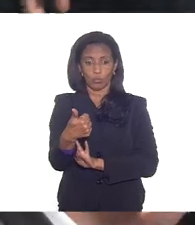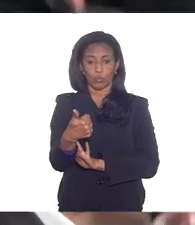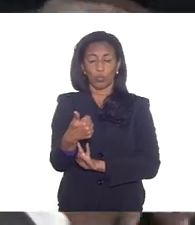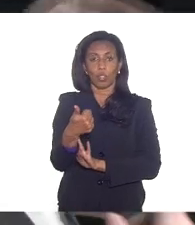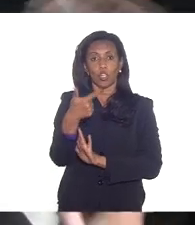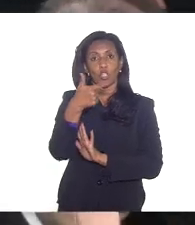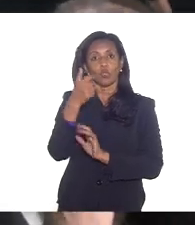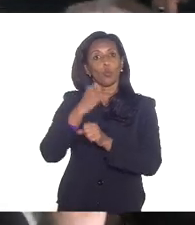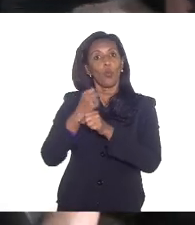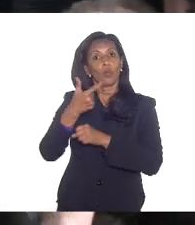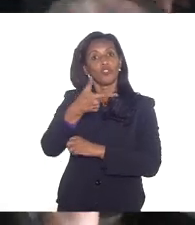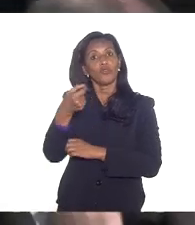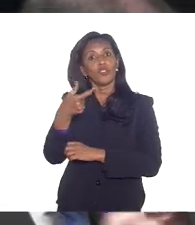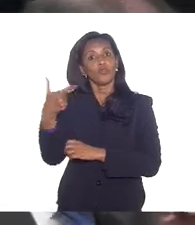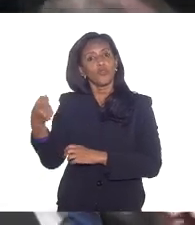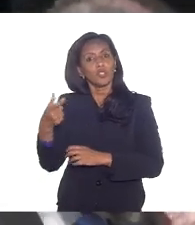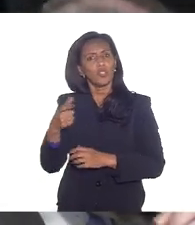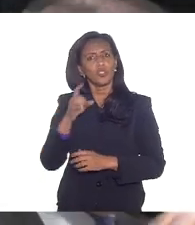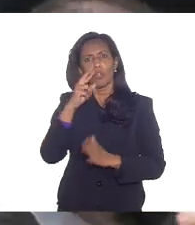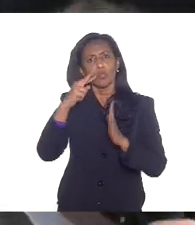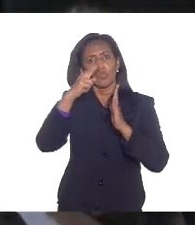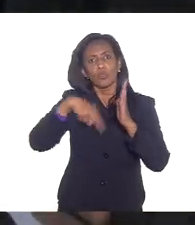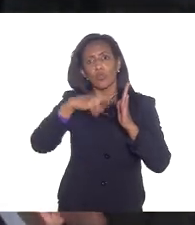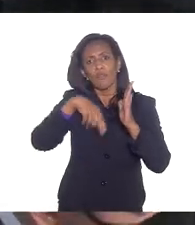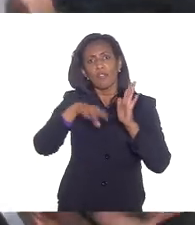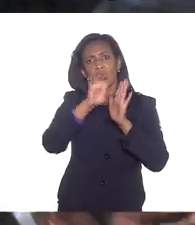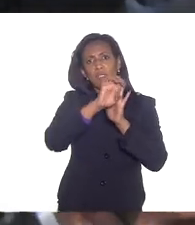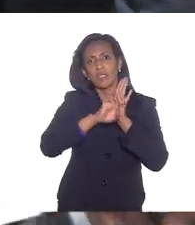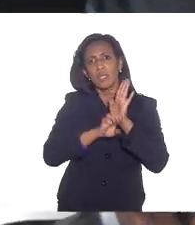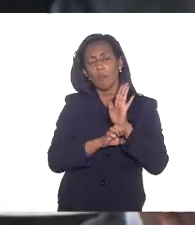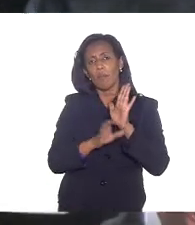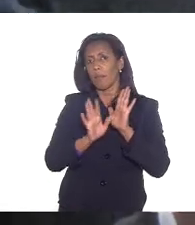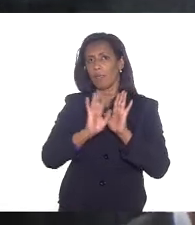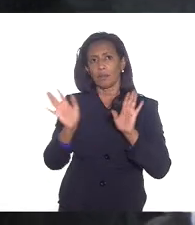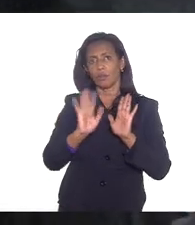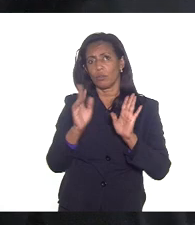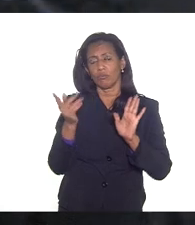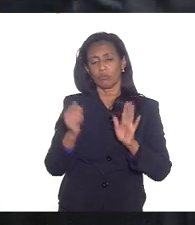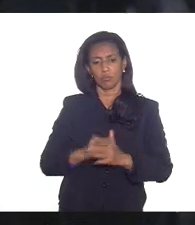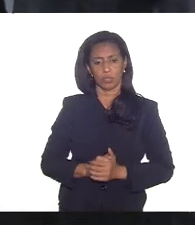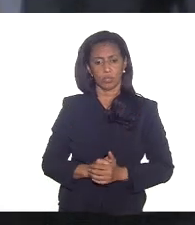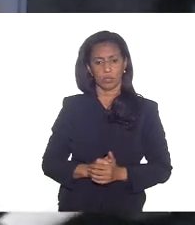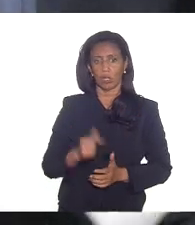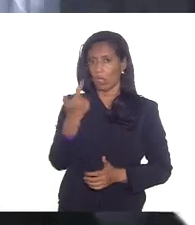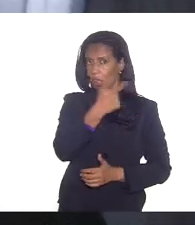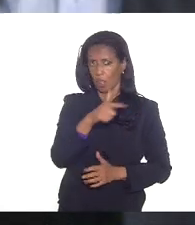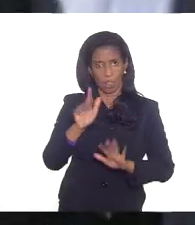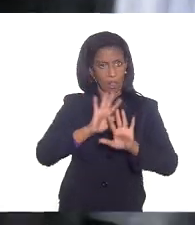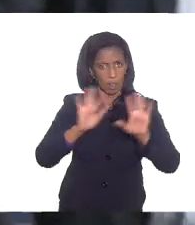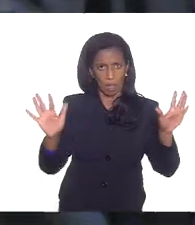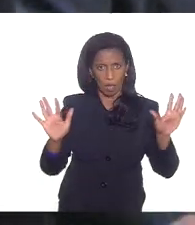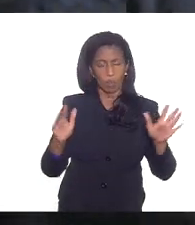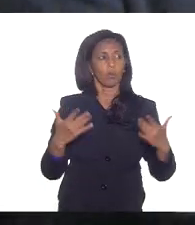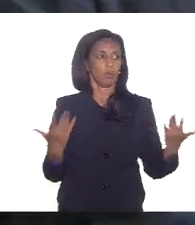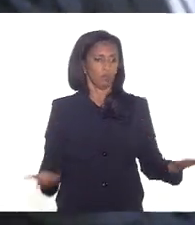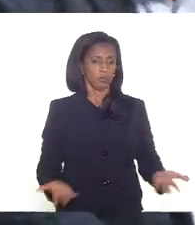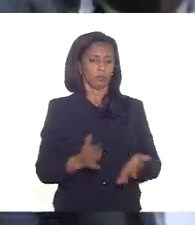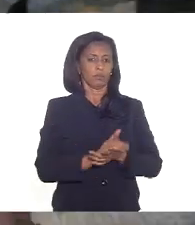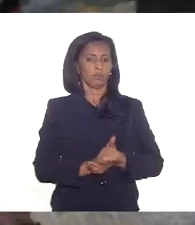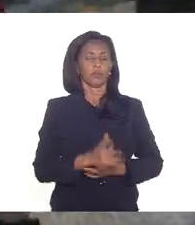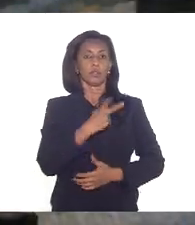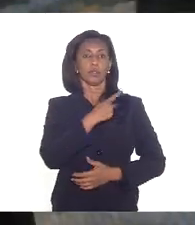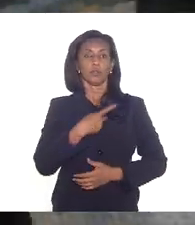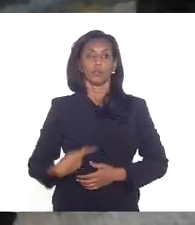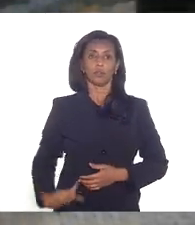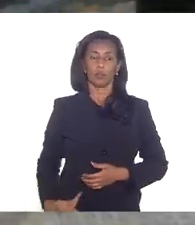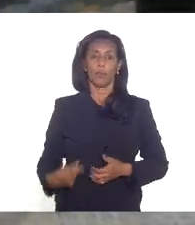exemplo de 20 é só você tem uma Emenda em mesmo então eu sofro não então seu presente não